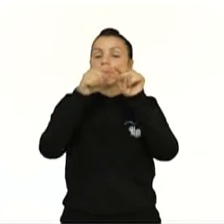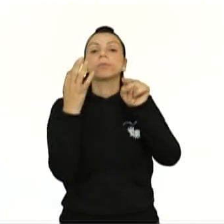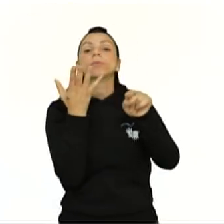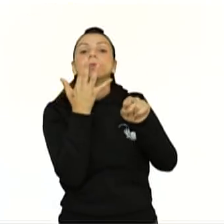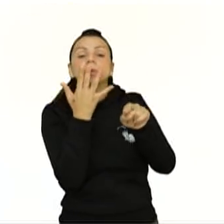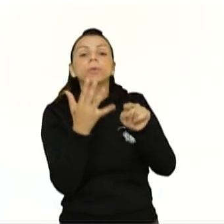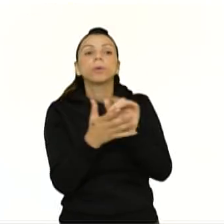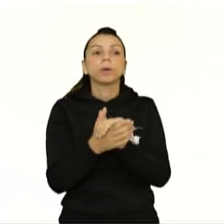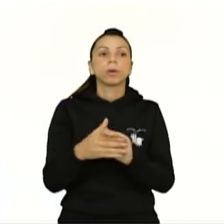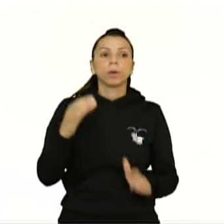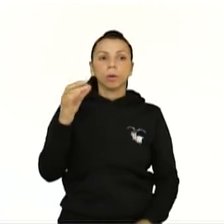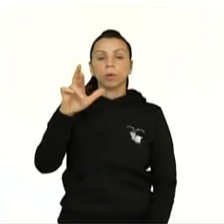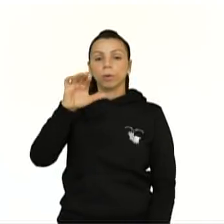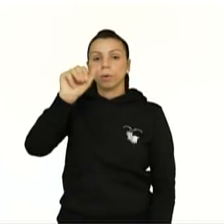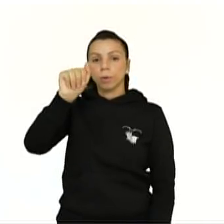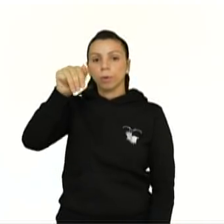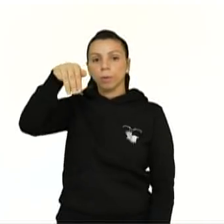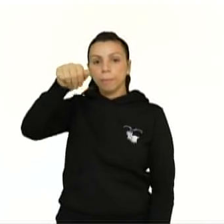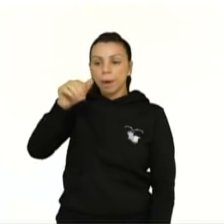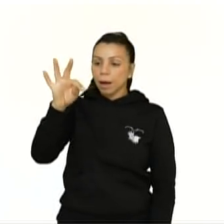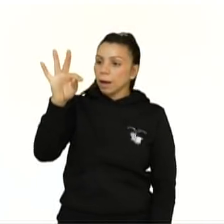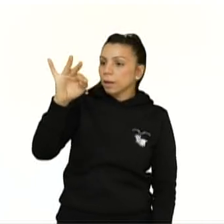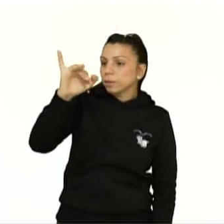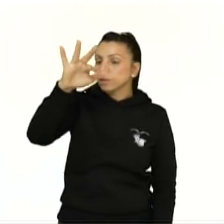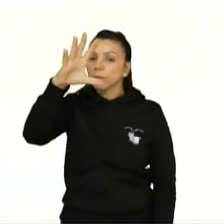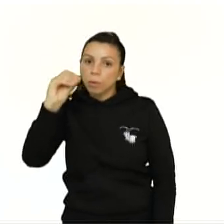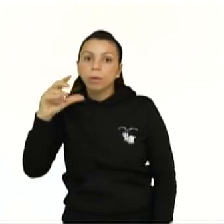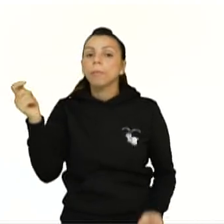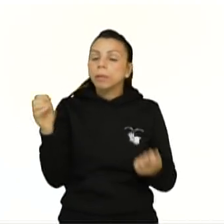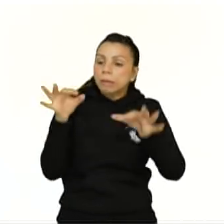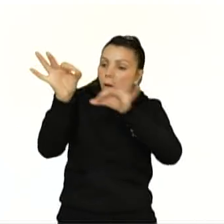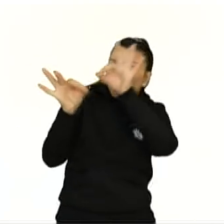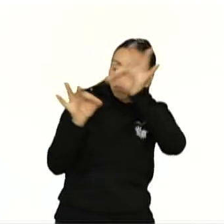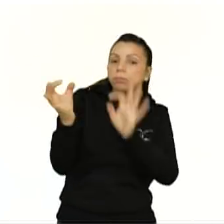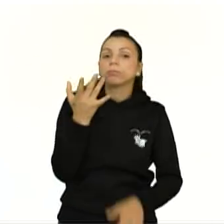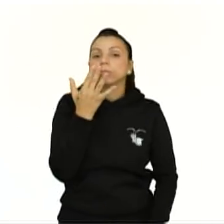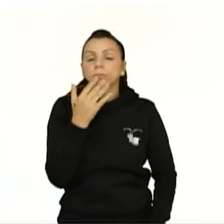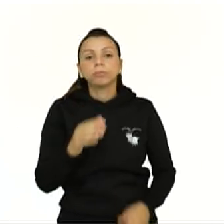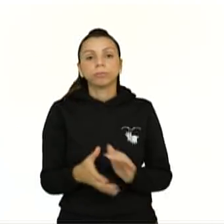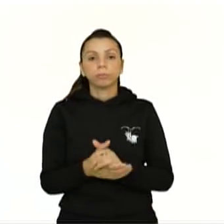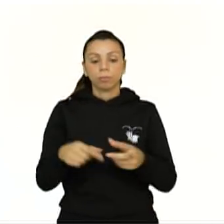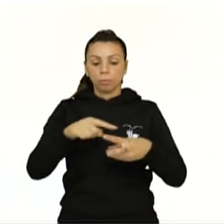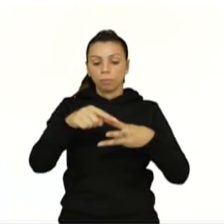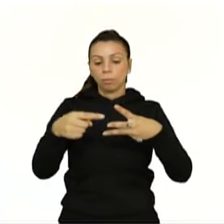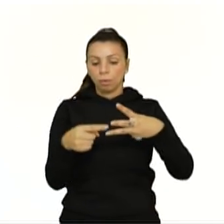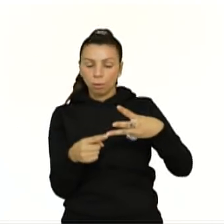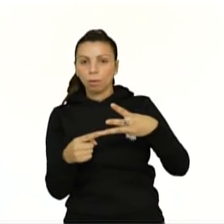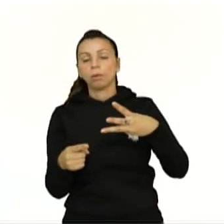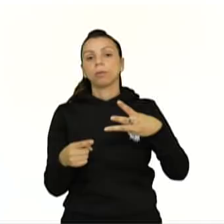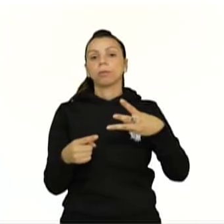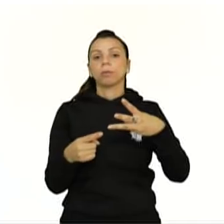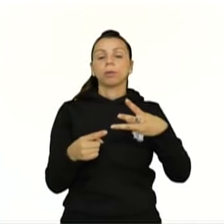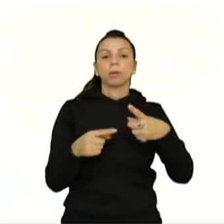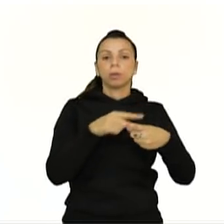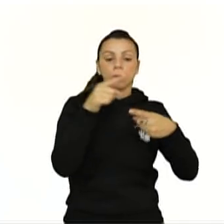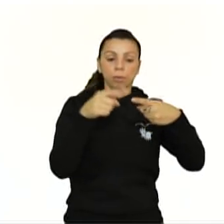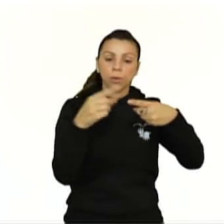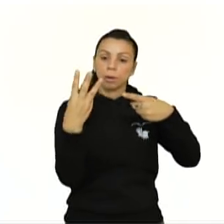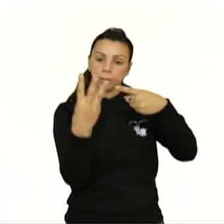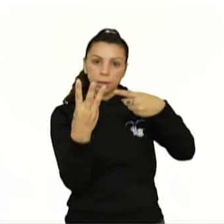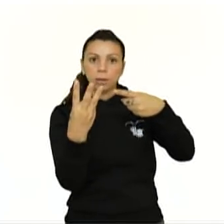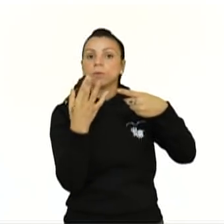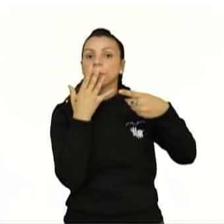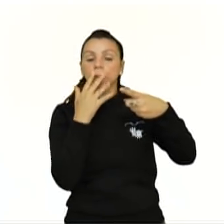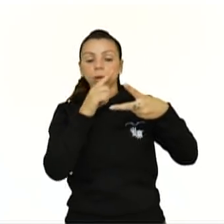dessas experimentações de cores, nós vamos organizar elas, então, né? É composto por 3 cores primárias, 3 cores secundárias e